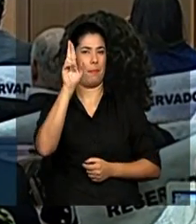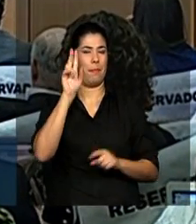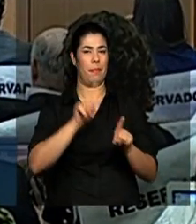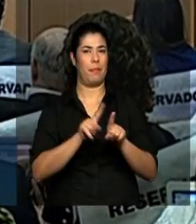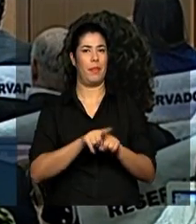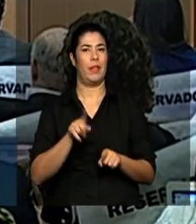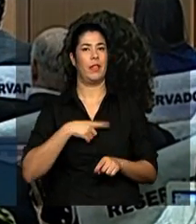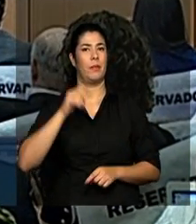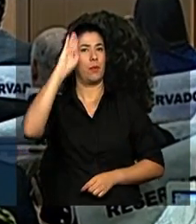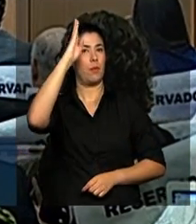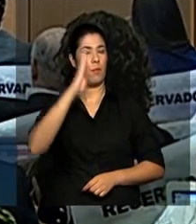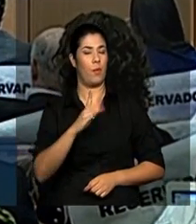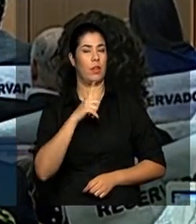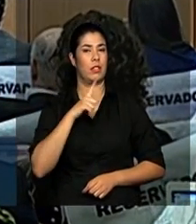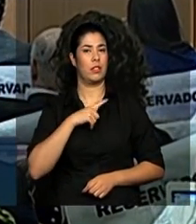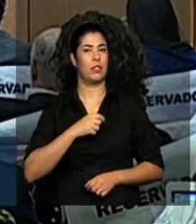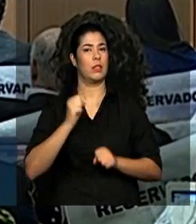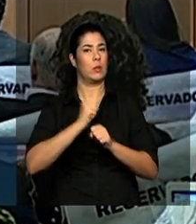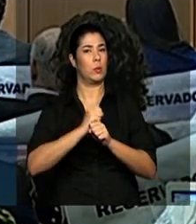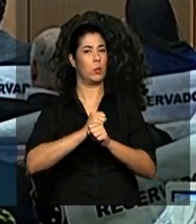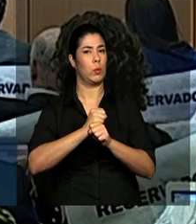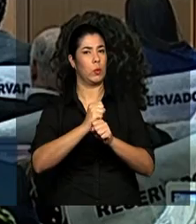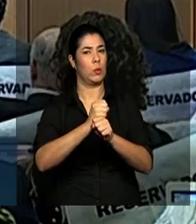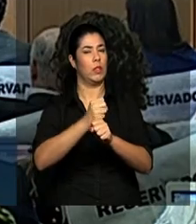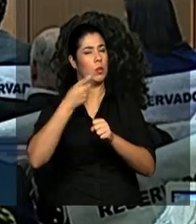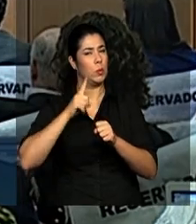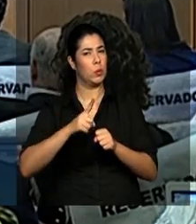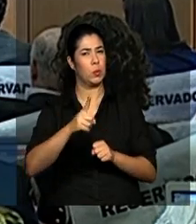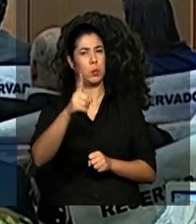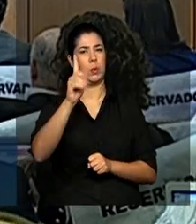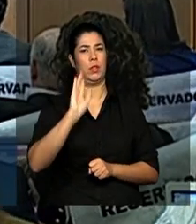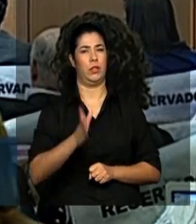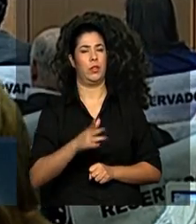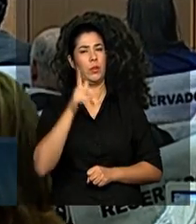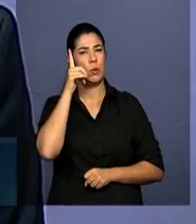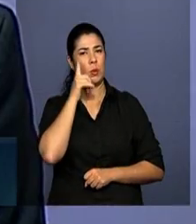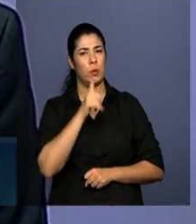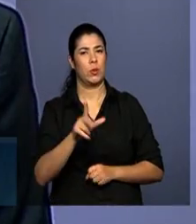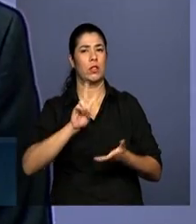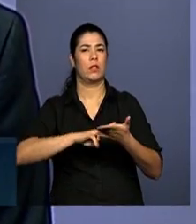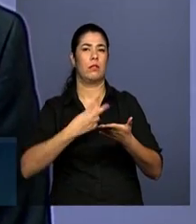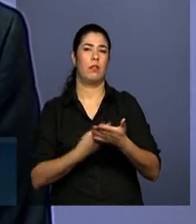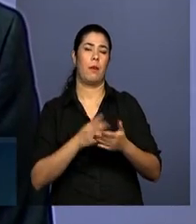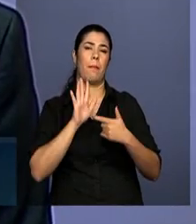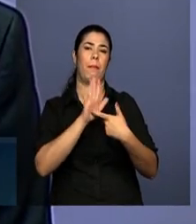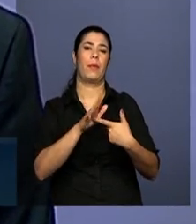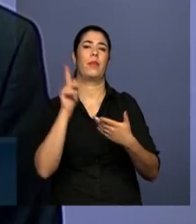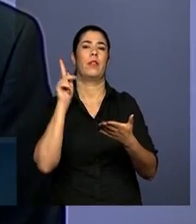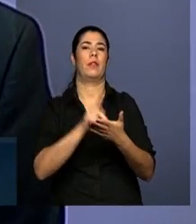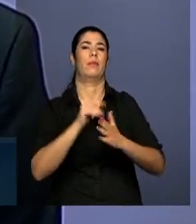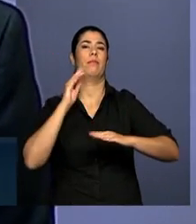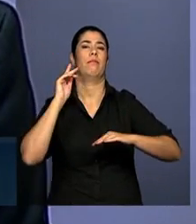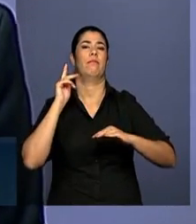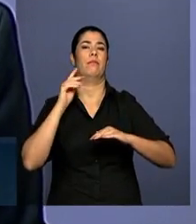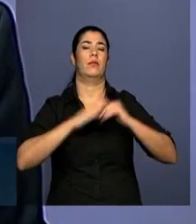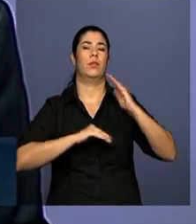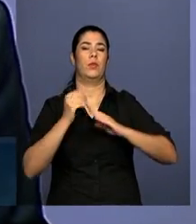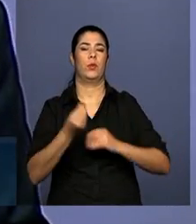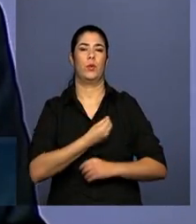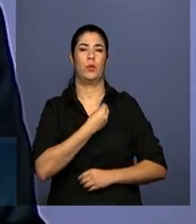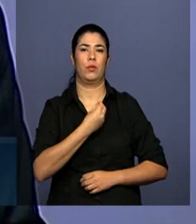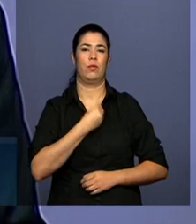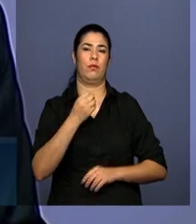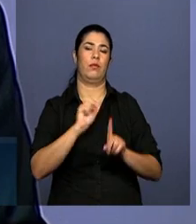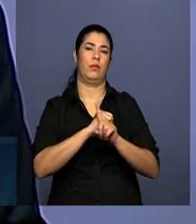acima de tudo, nós estamos ano-luz, mas anos-luz, de conseguir traduzir isso numa realidade concreta na vida da